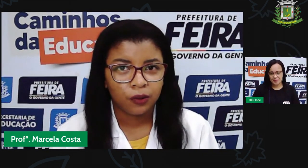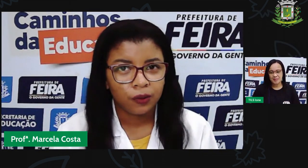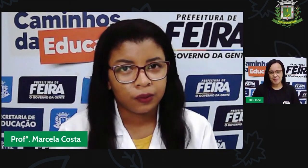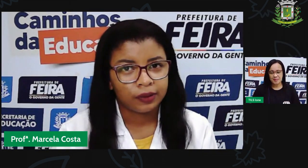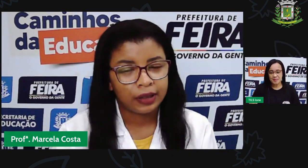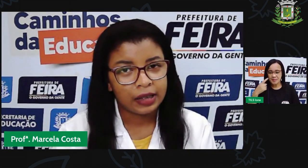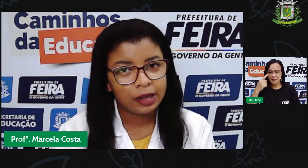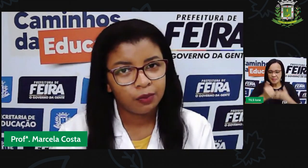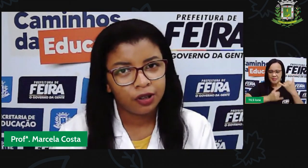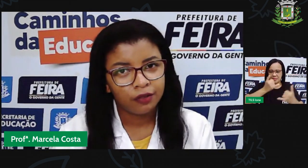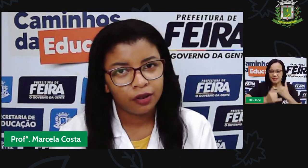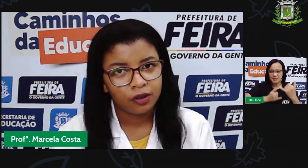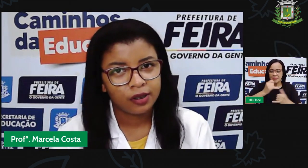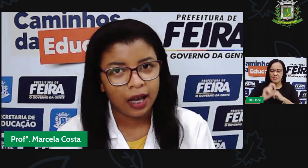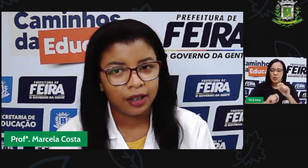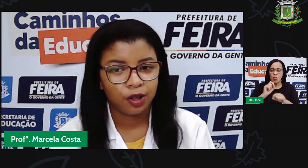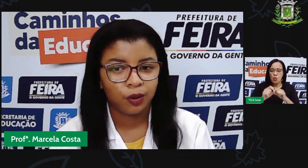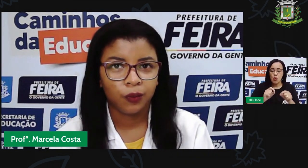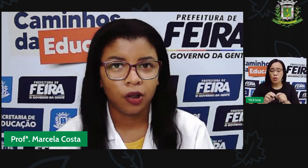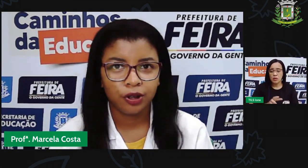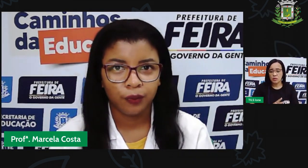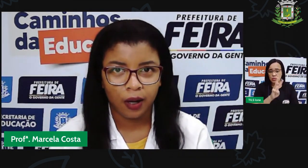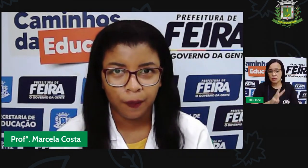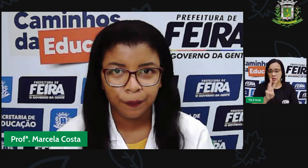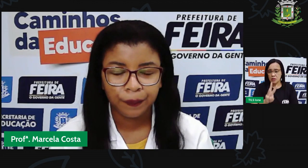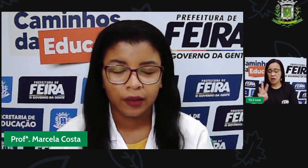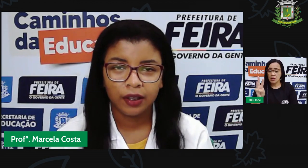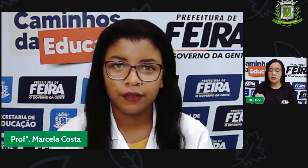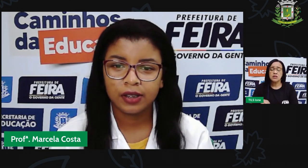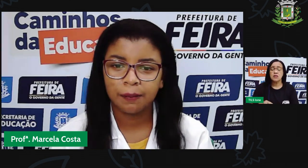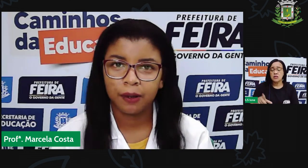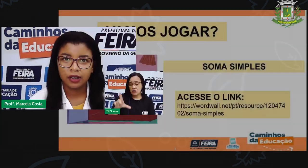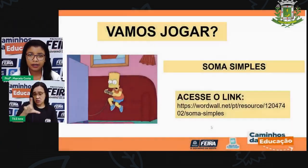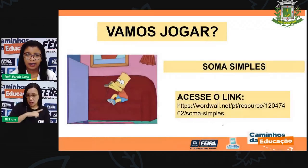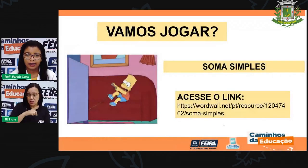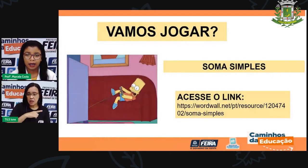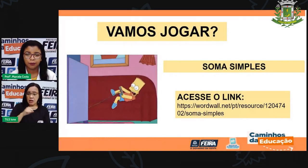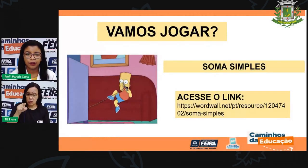Esse jogo está disponível no site WordWow